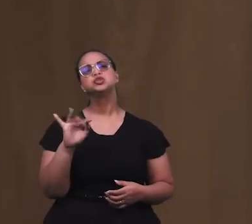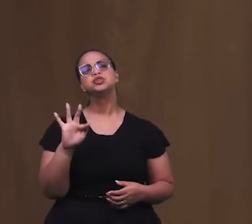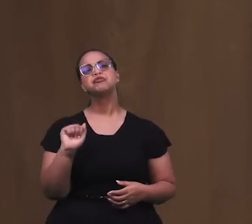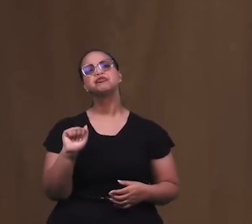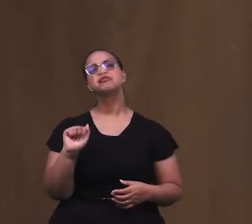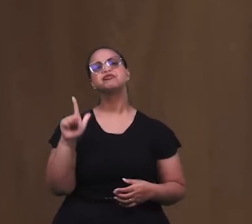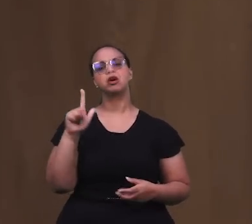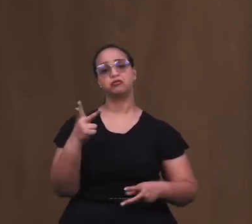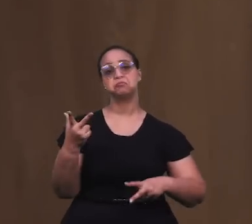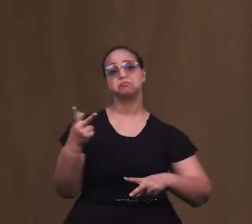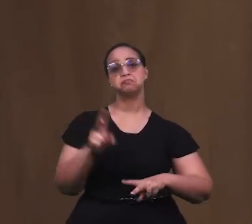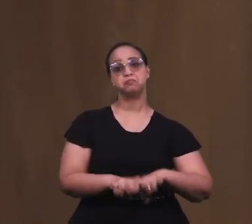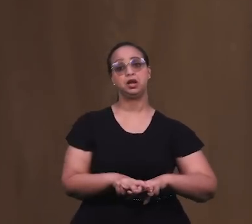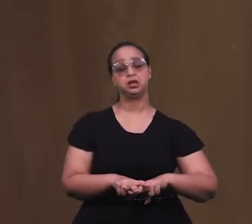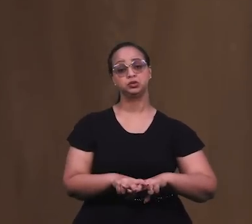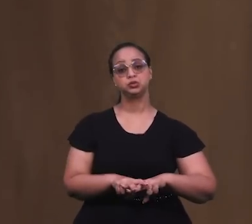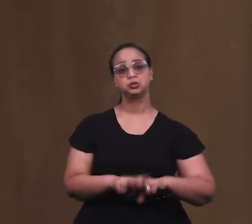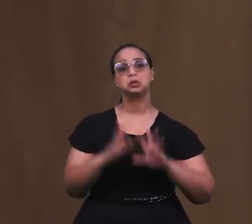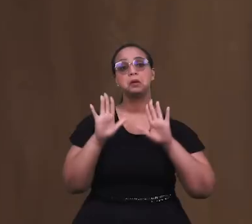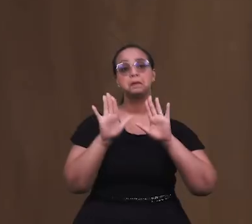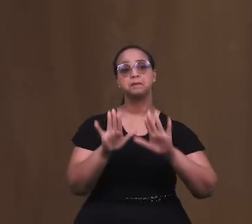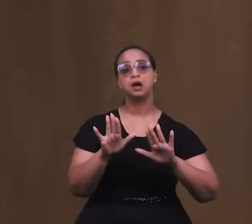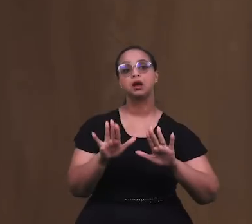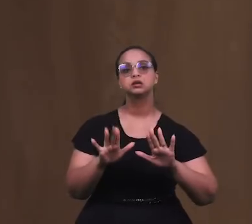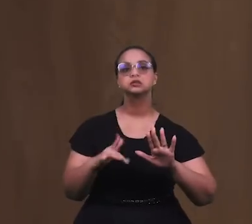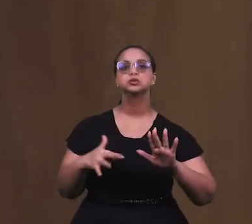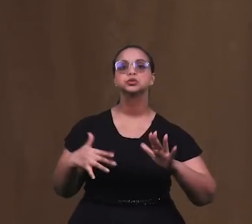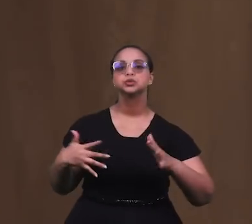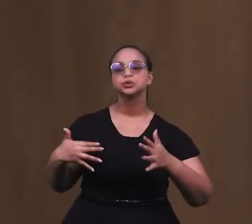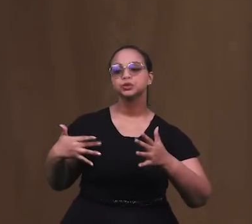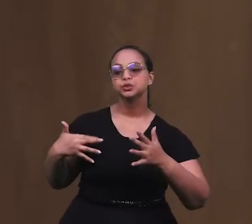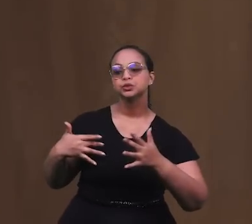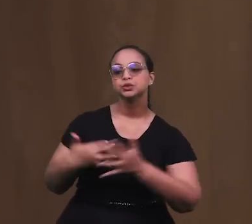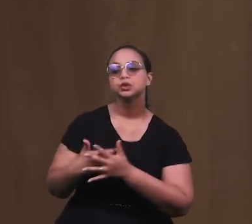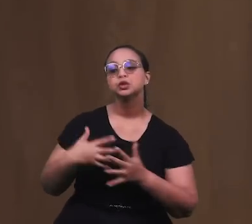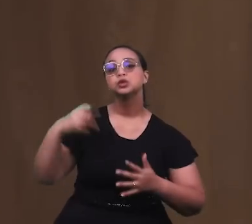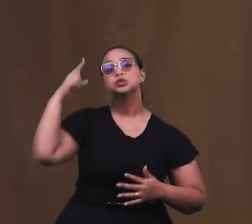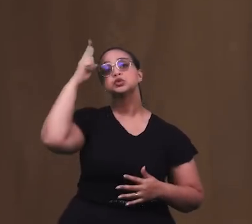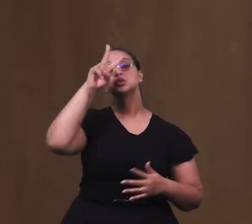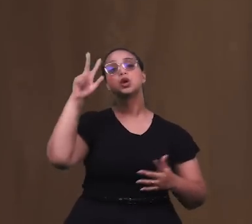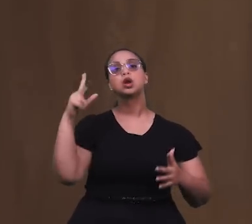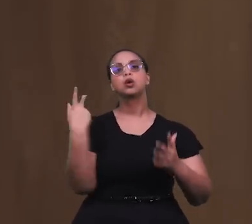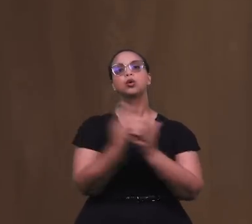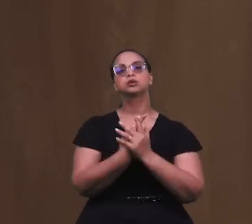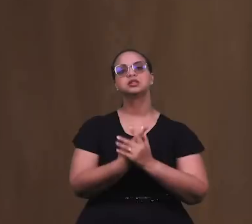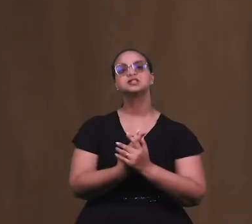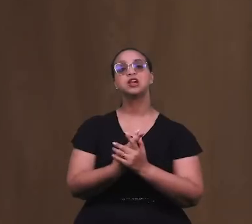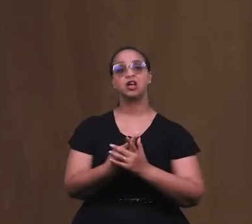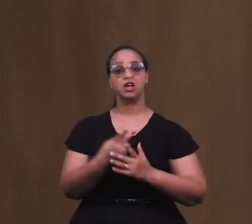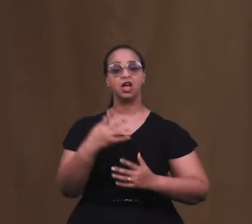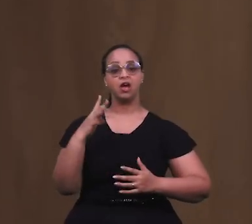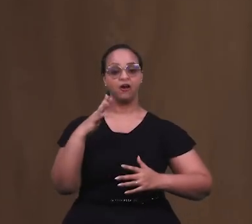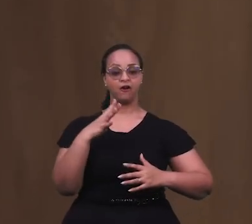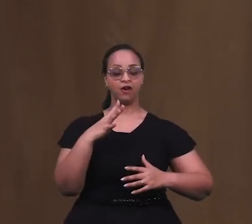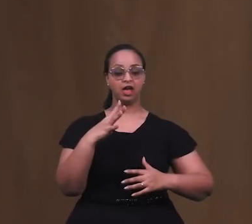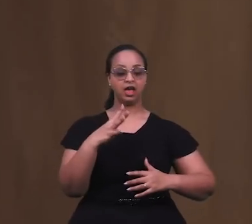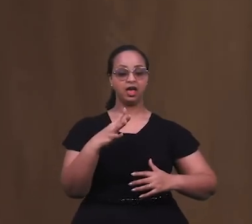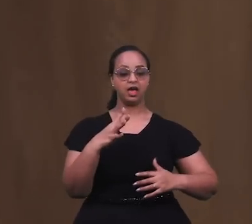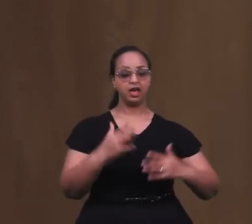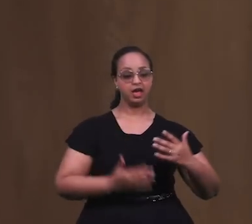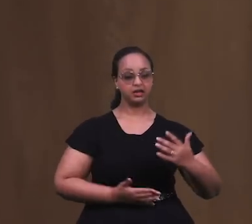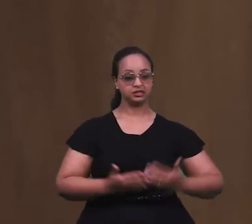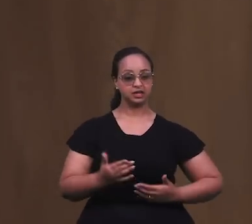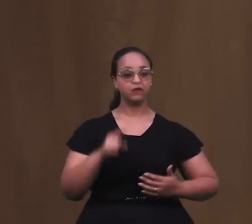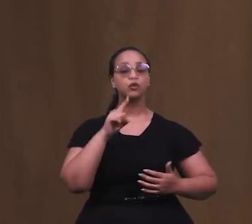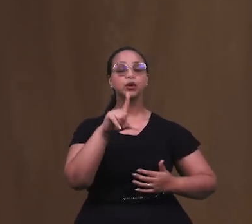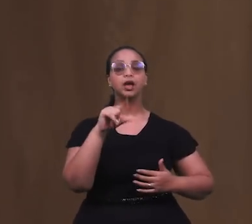preso injustamente. Mas quando chega o final da história de José, quando ele reencontra os seus irmãos, nós